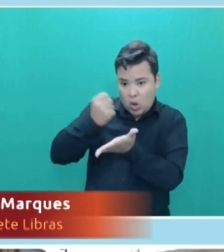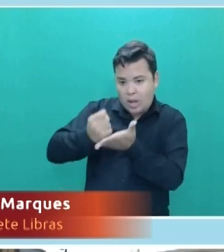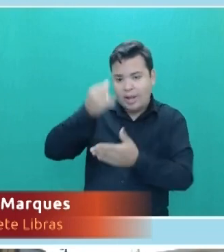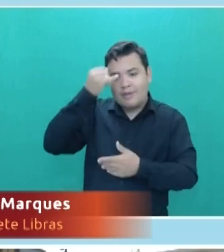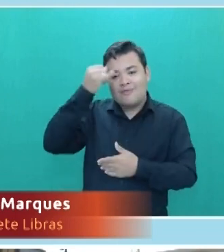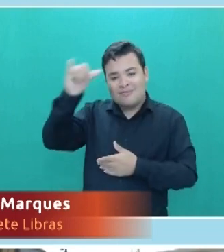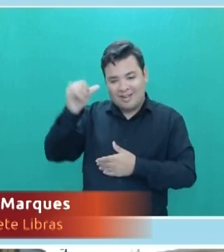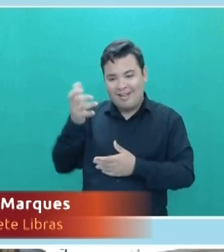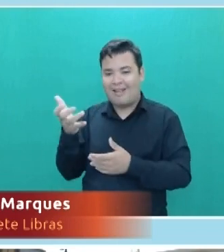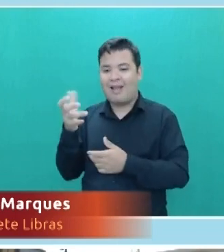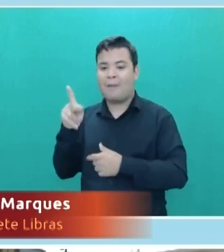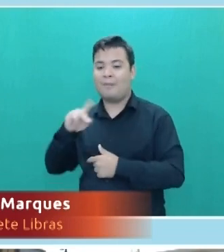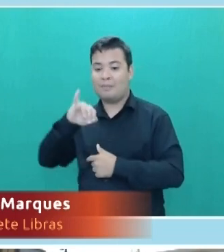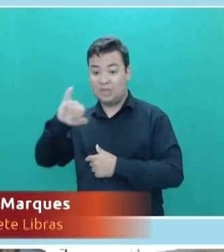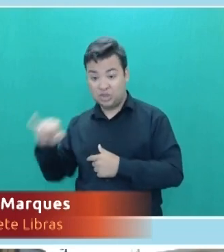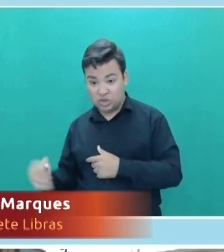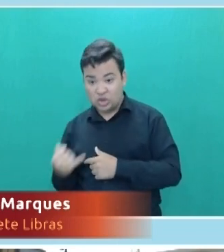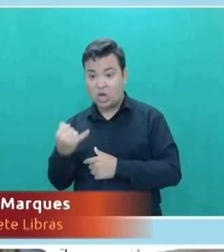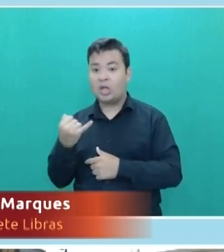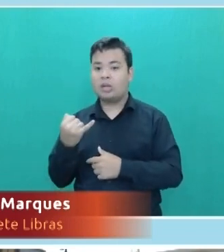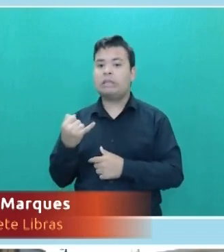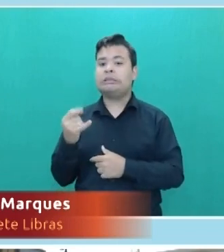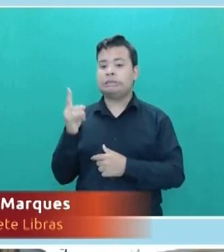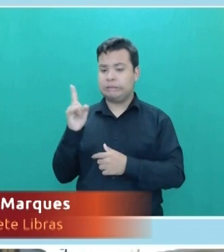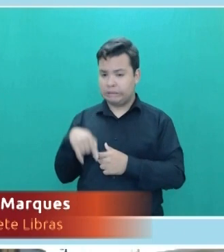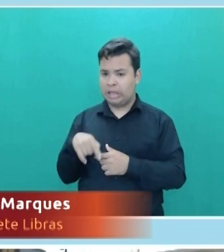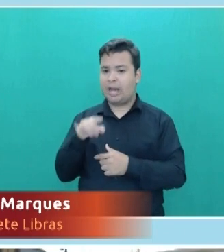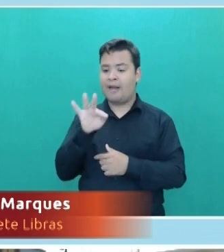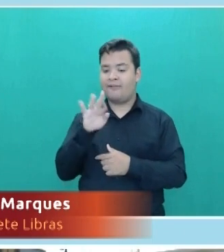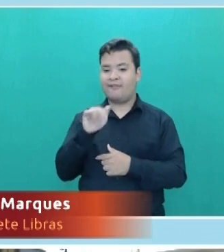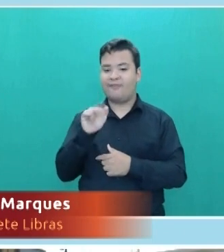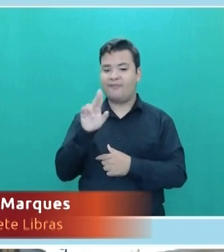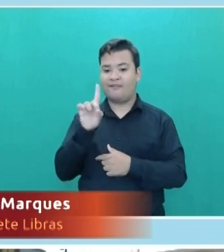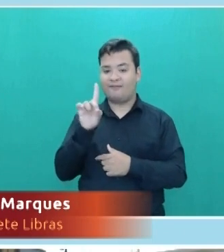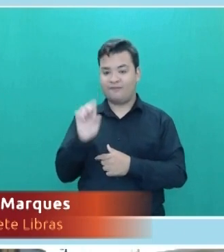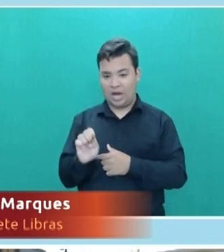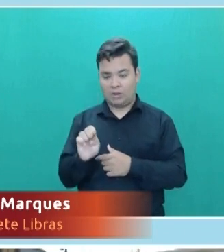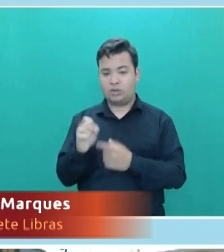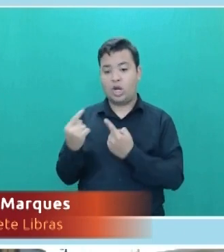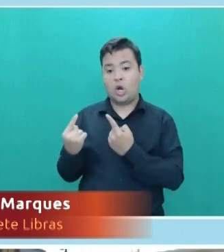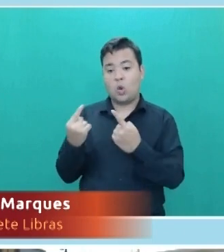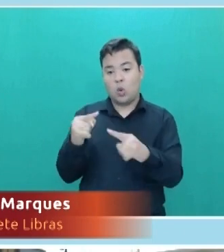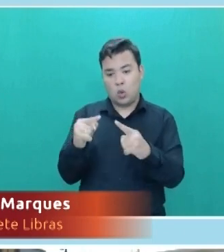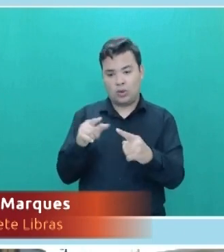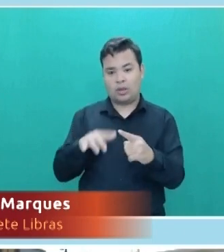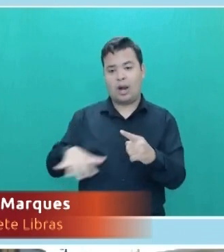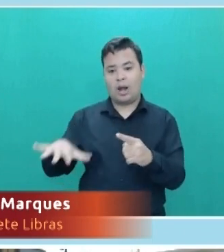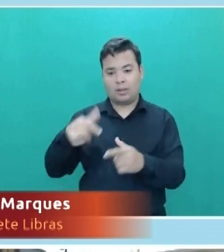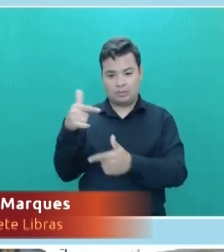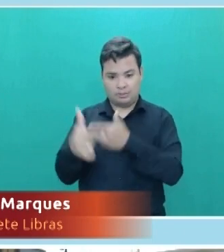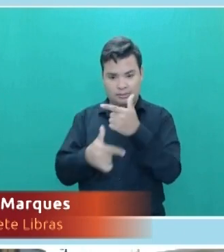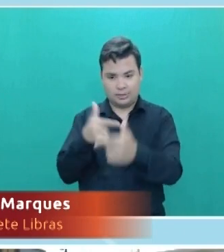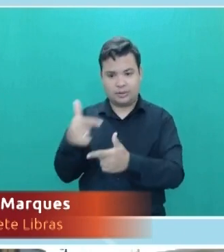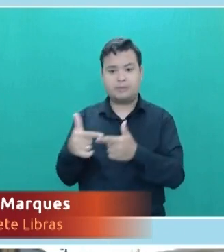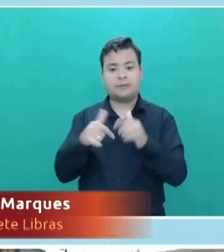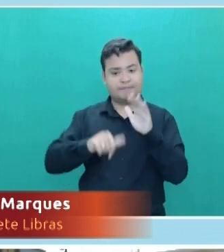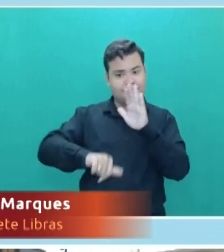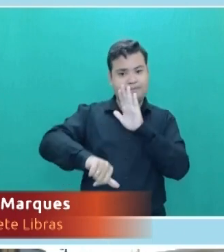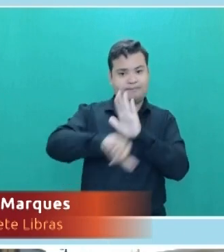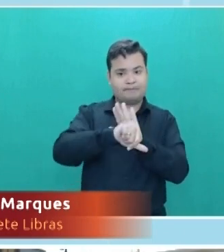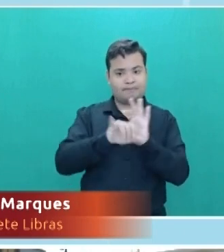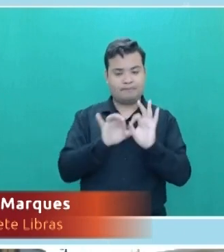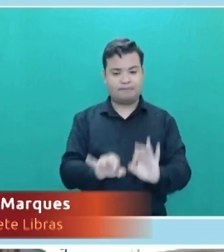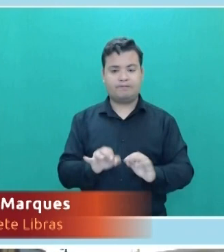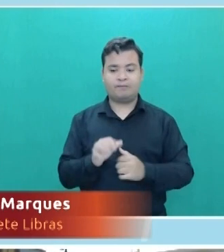emprego, isso é fraude. Fraude à legislação do trabalho. É um ilícito trabalhista. E por